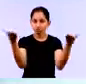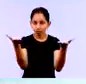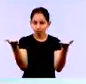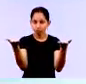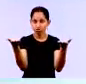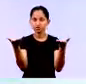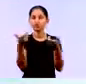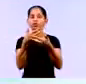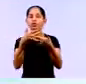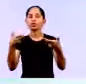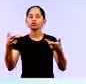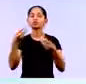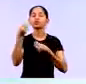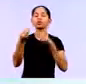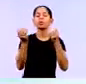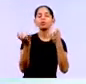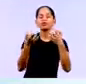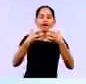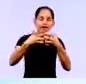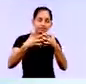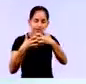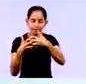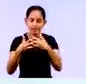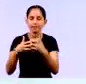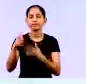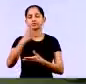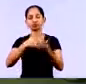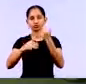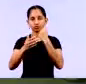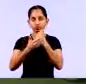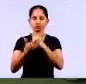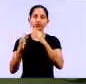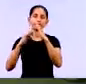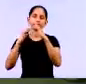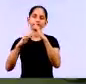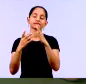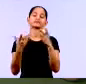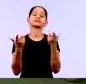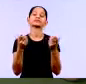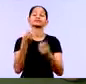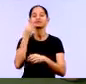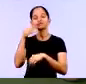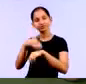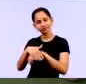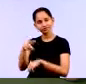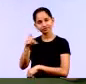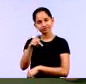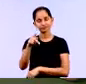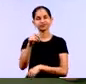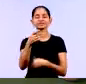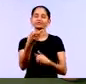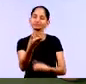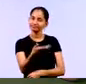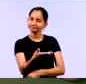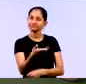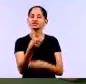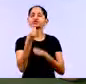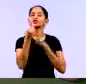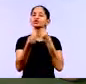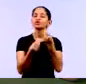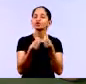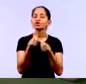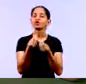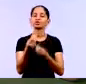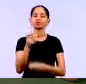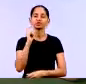outras peças daquela engrenagem. Boa noite, professor Paulo. Boa noite, professor. Como é que foi o seu final de semana? De